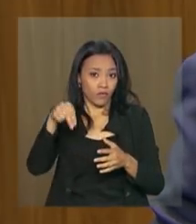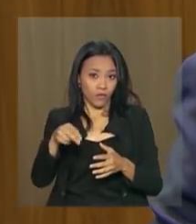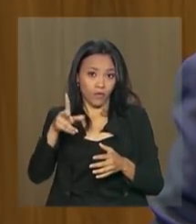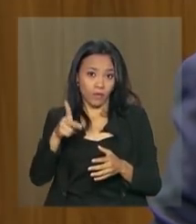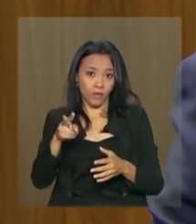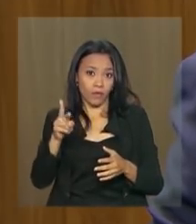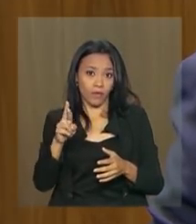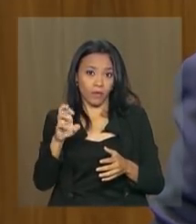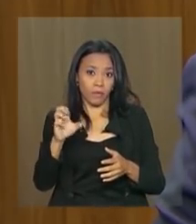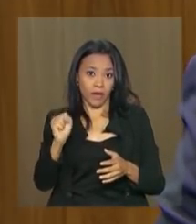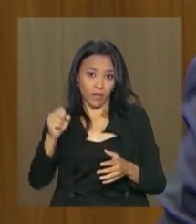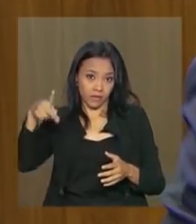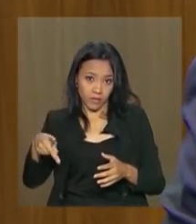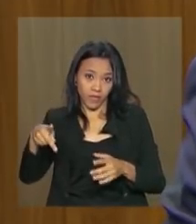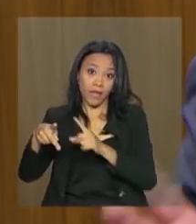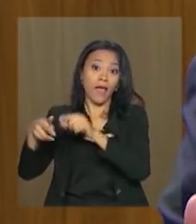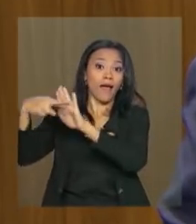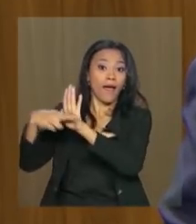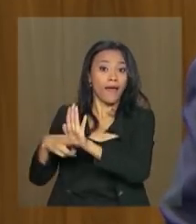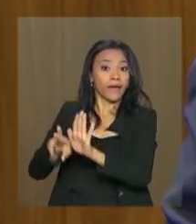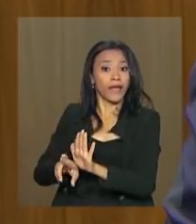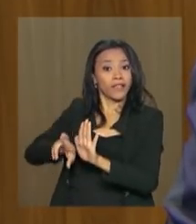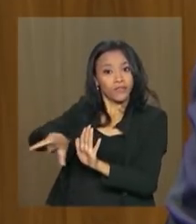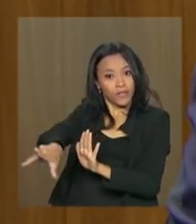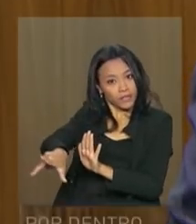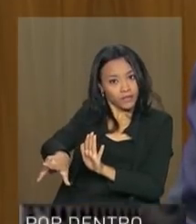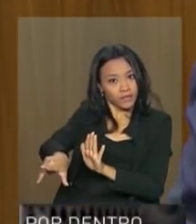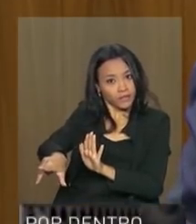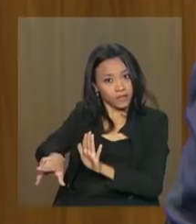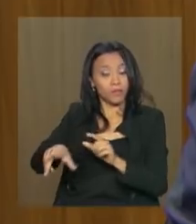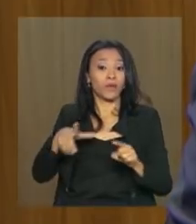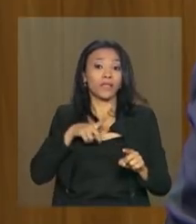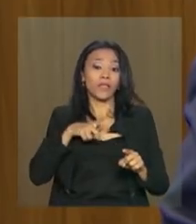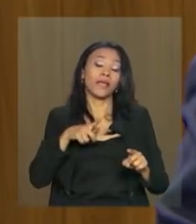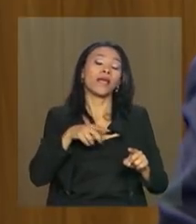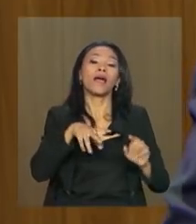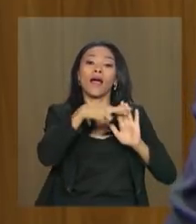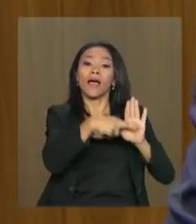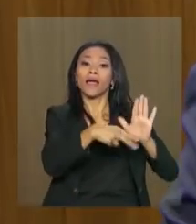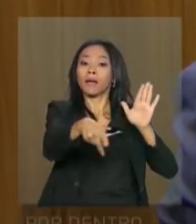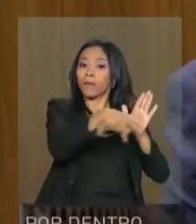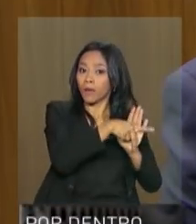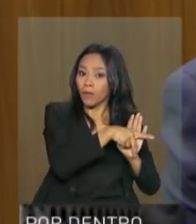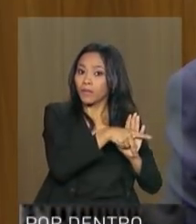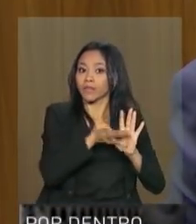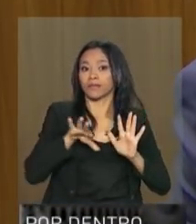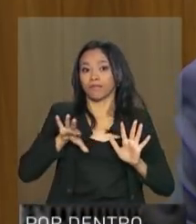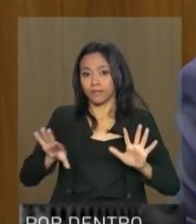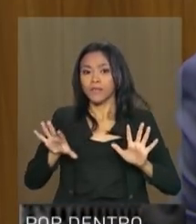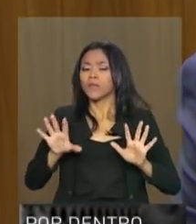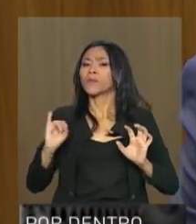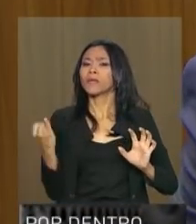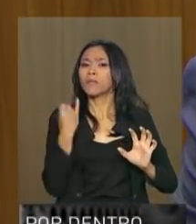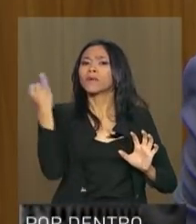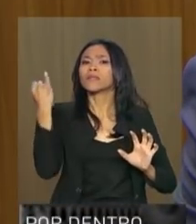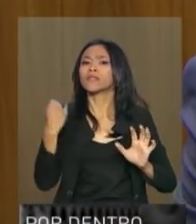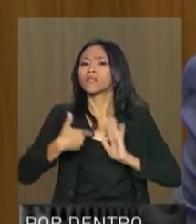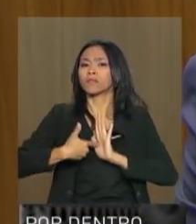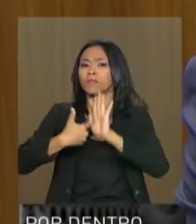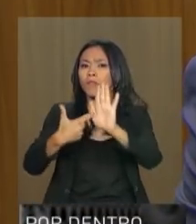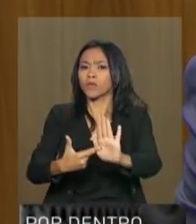totalmente separadas e diferentes para quem está no regime próprio, né, de previdência social. Agora, o que é importante se colocar quando se